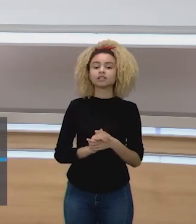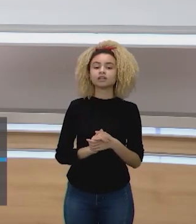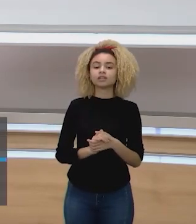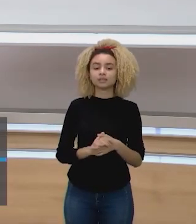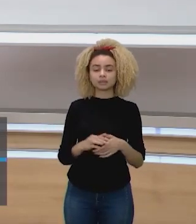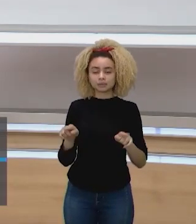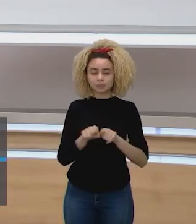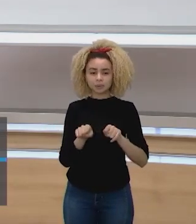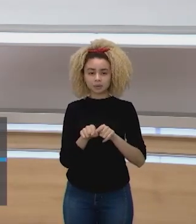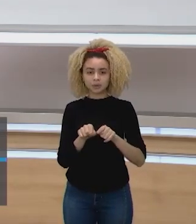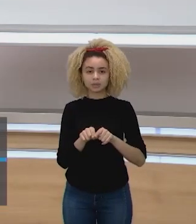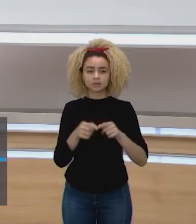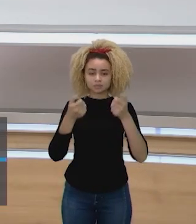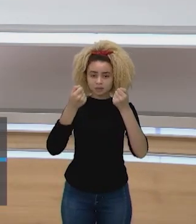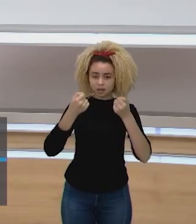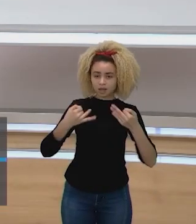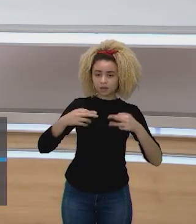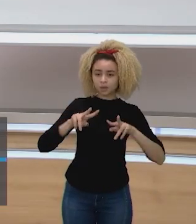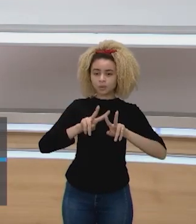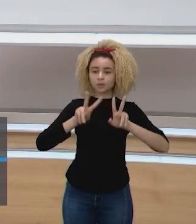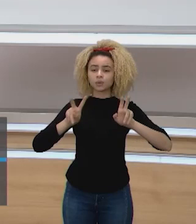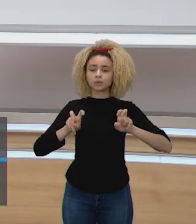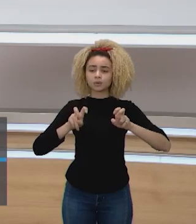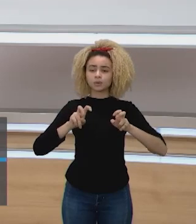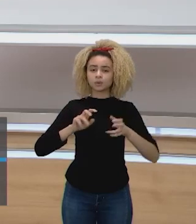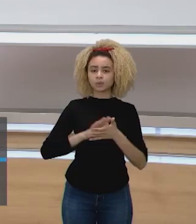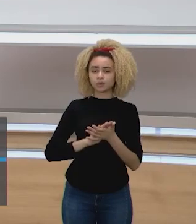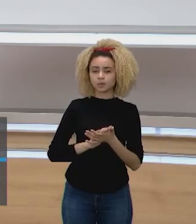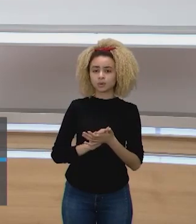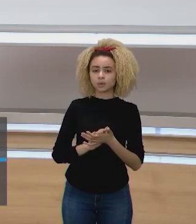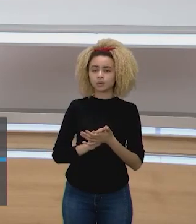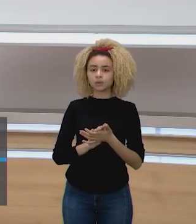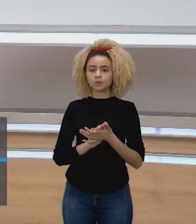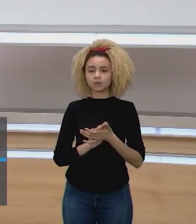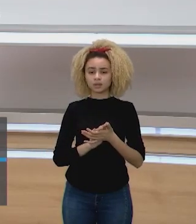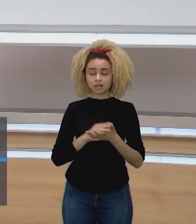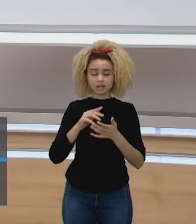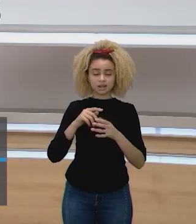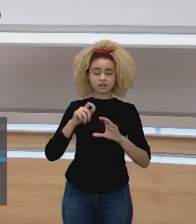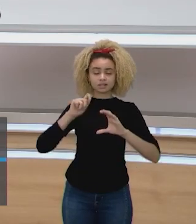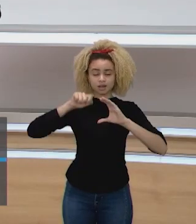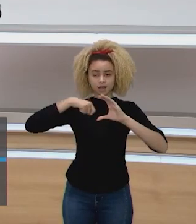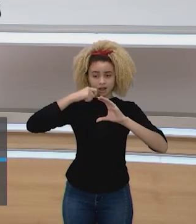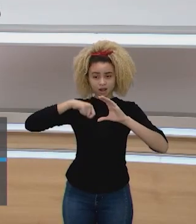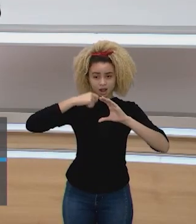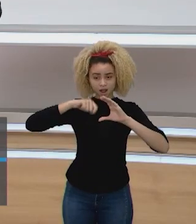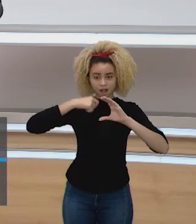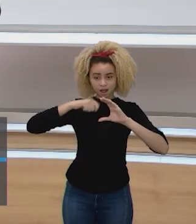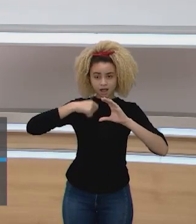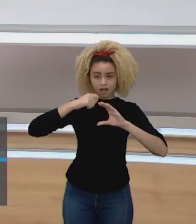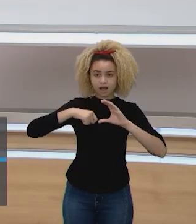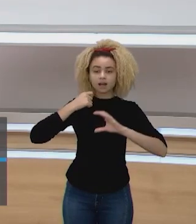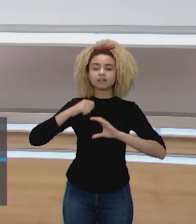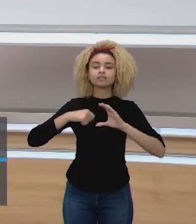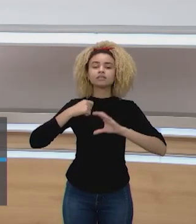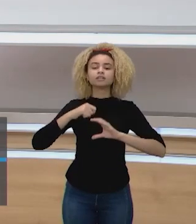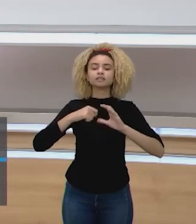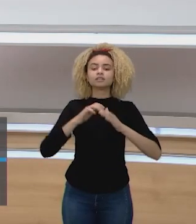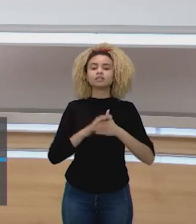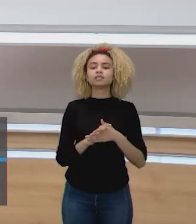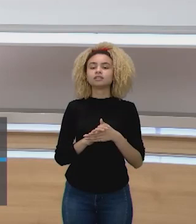eles trouxeram, então, essa questão dos samplers, né, eles gravavam através, né, dos seus sintetizadores,